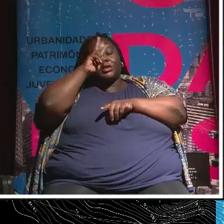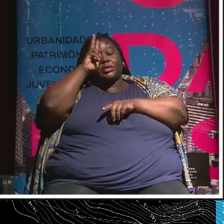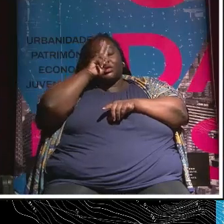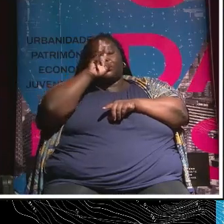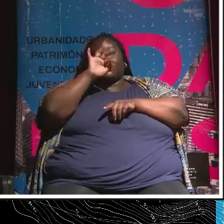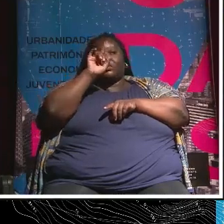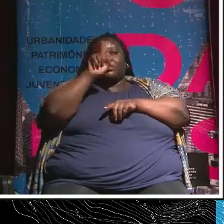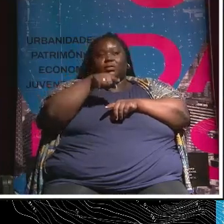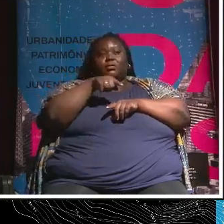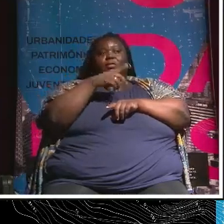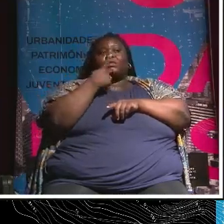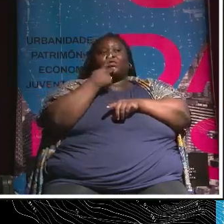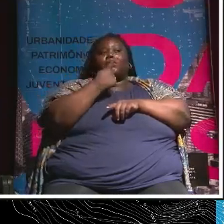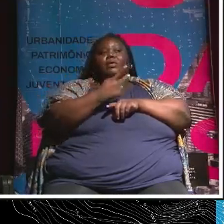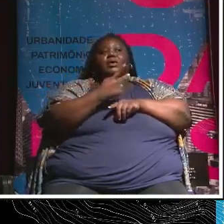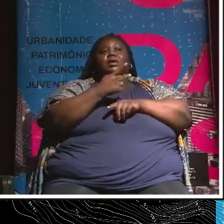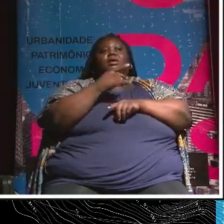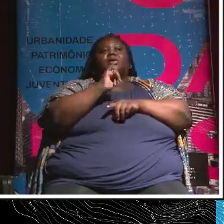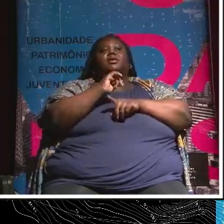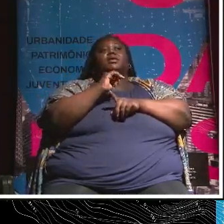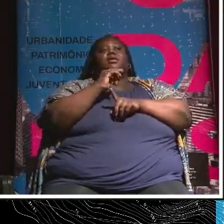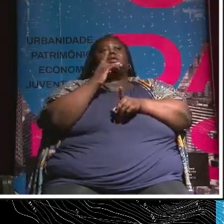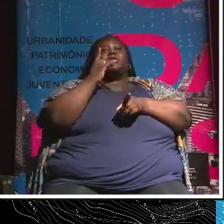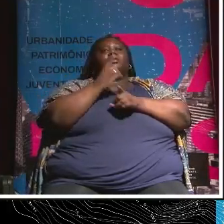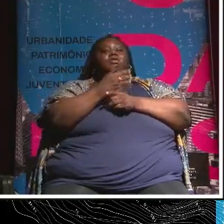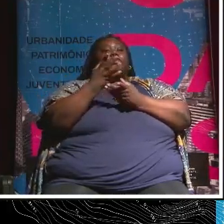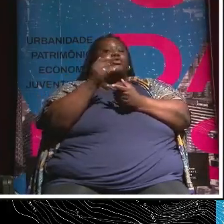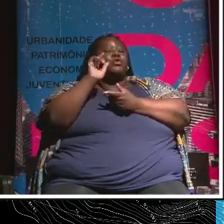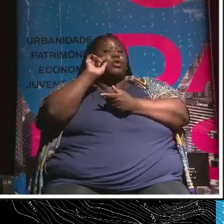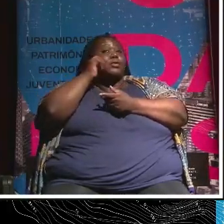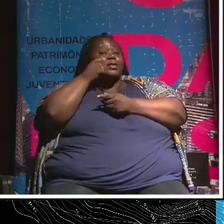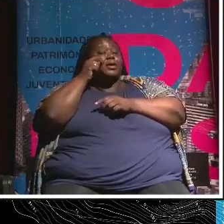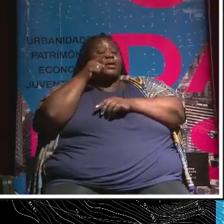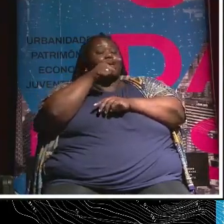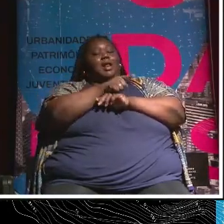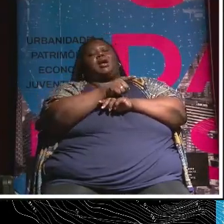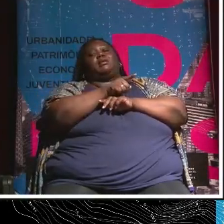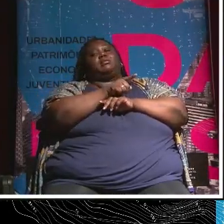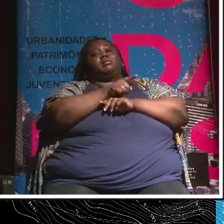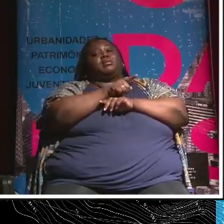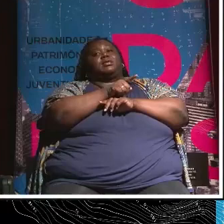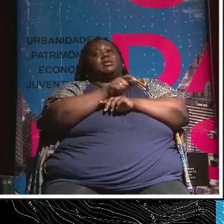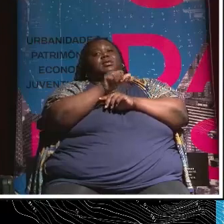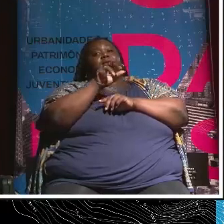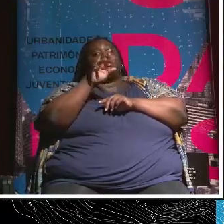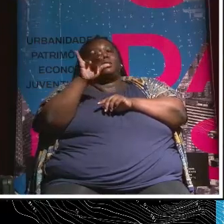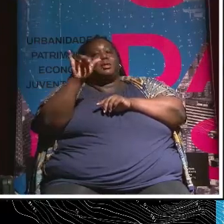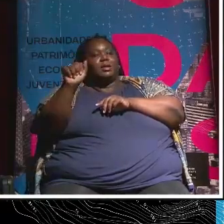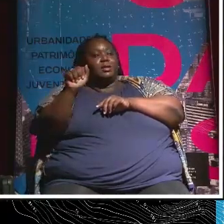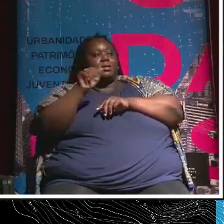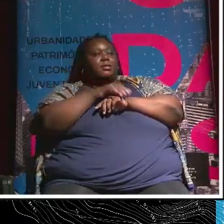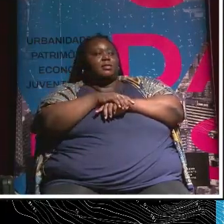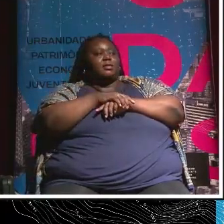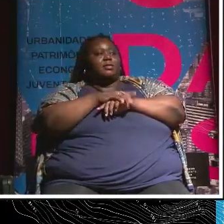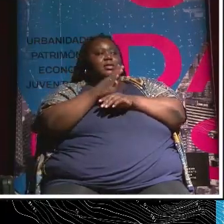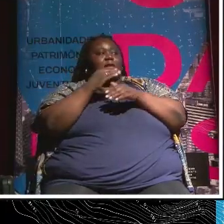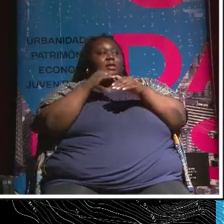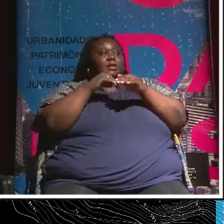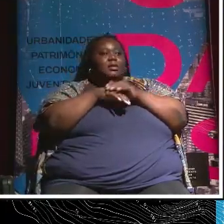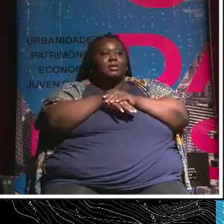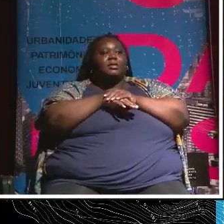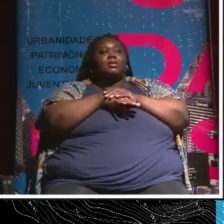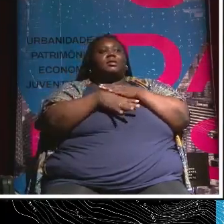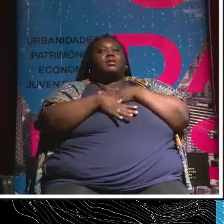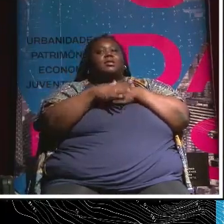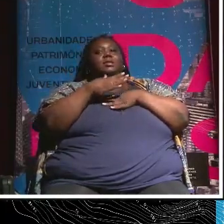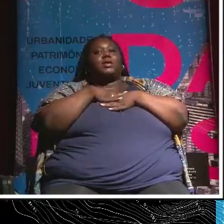ser contada como cemitérios de jovens negros que estão no aglomerado da Serra enterrados de